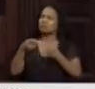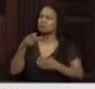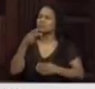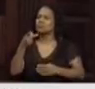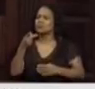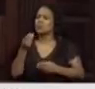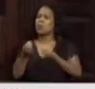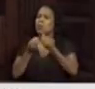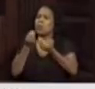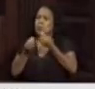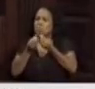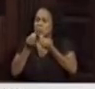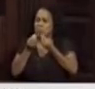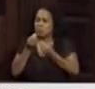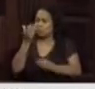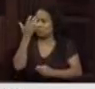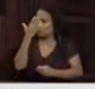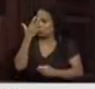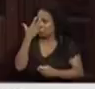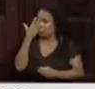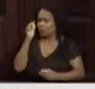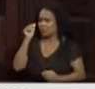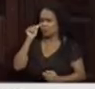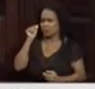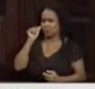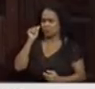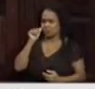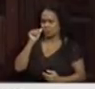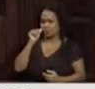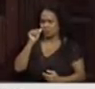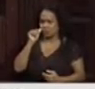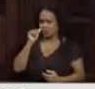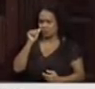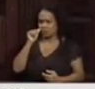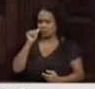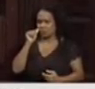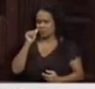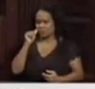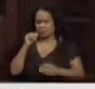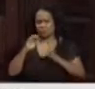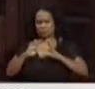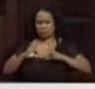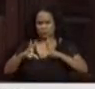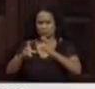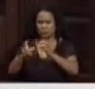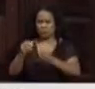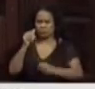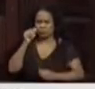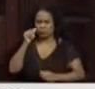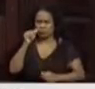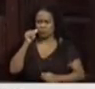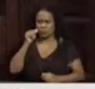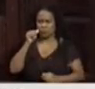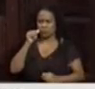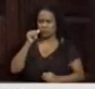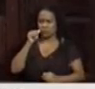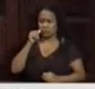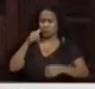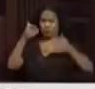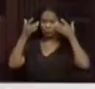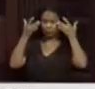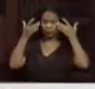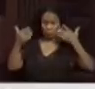carnaval. As mulheres, ao invés de desfilarem de biquíni, de maiô, de sei lá o